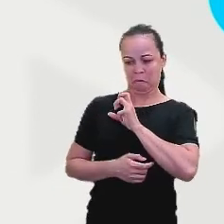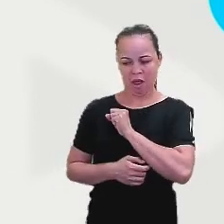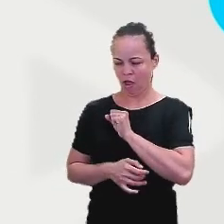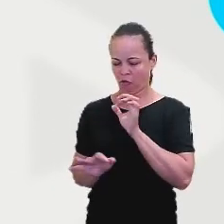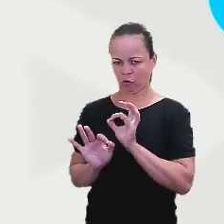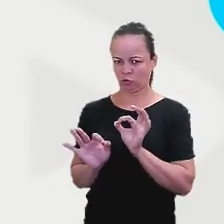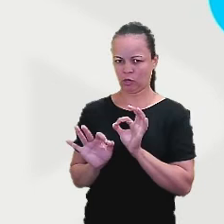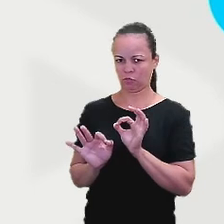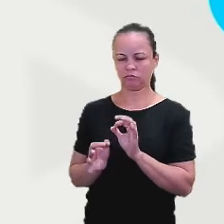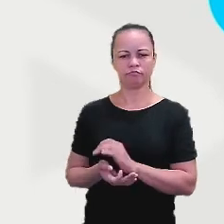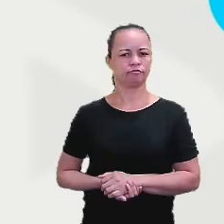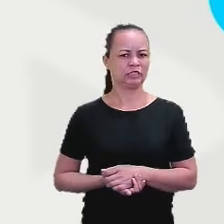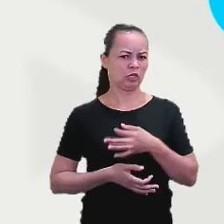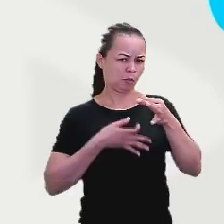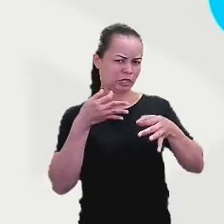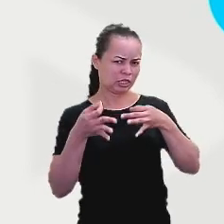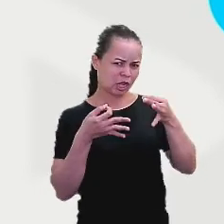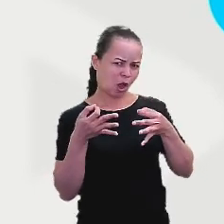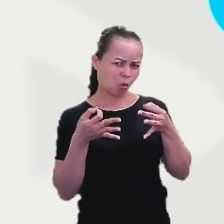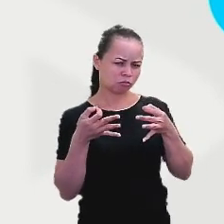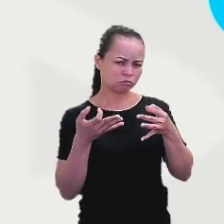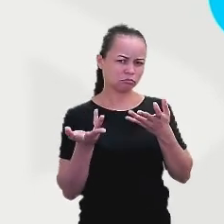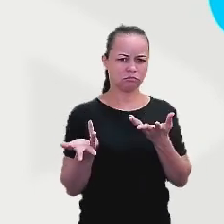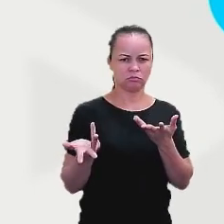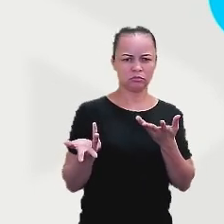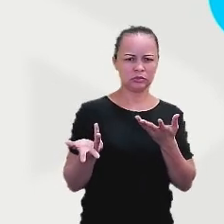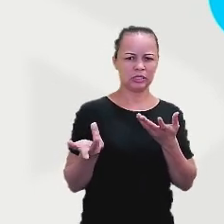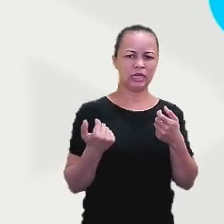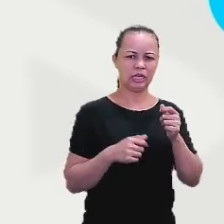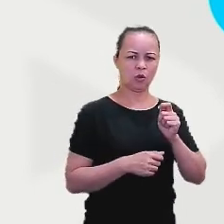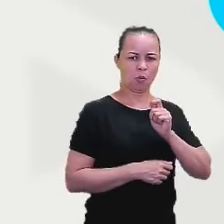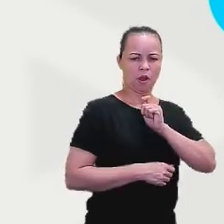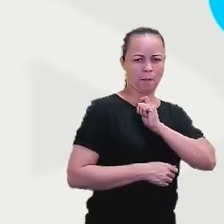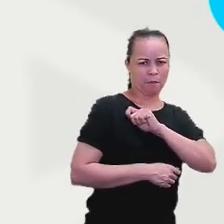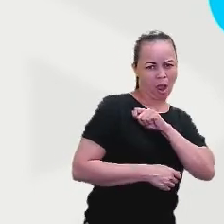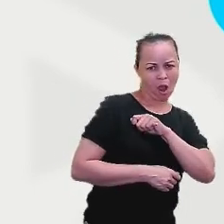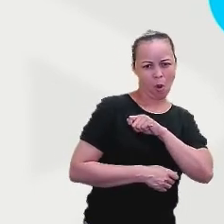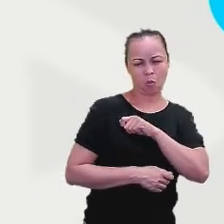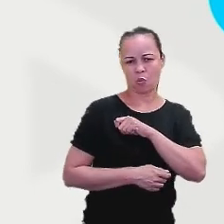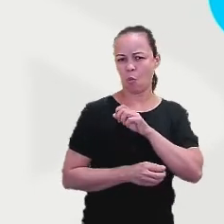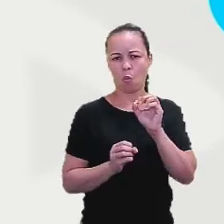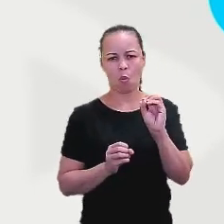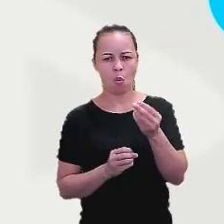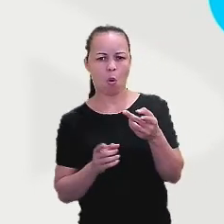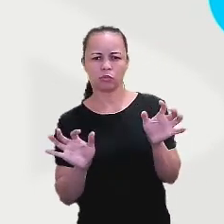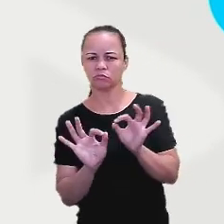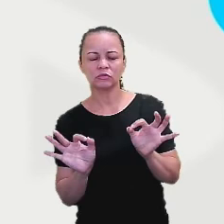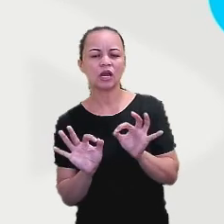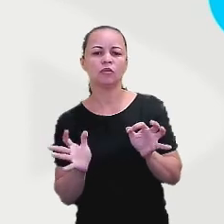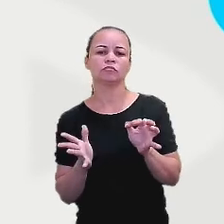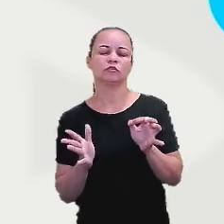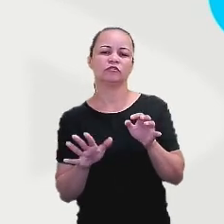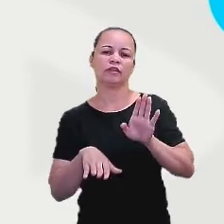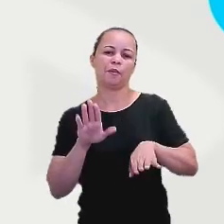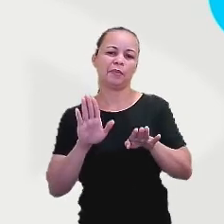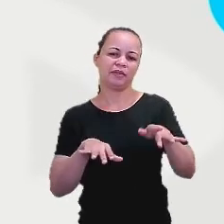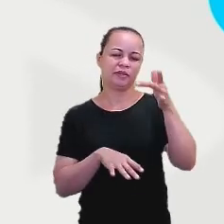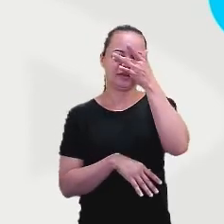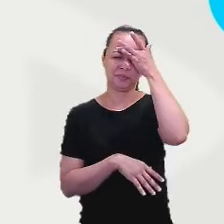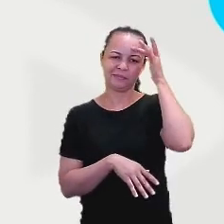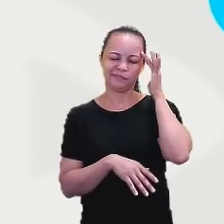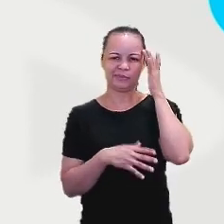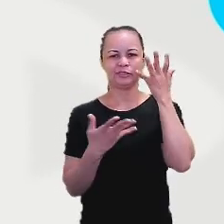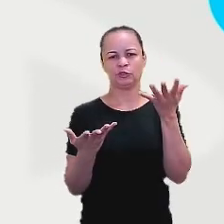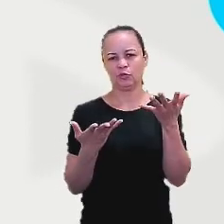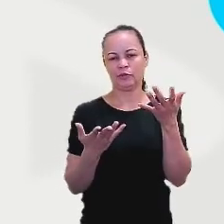opinião? O Dr. Pique, ele era amável ou não? Então, aí vai depender da pessoa, o que essa pessoa acha. Então, se eu estou